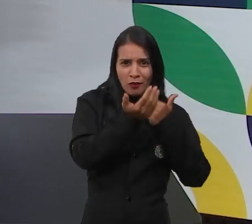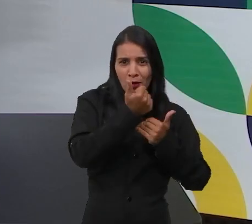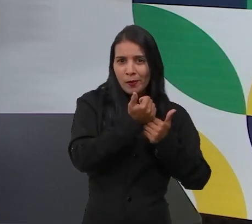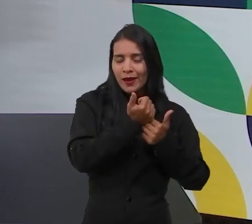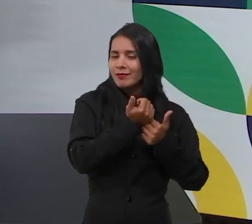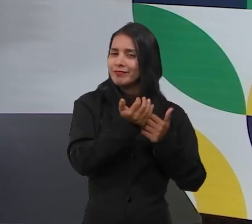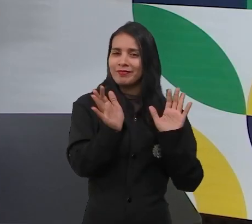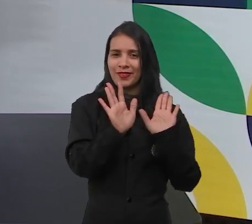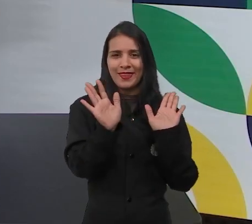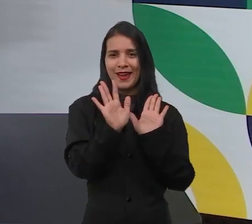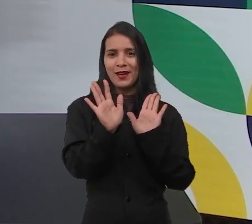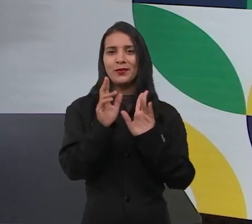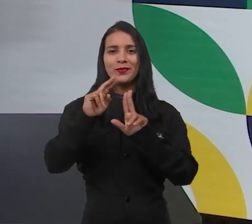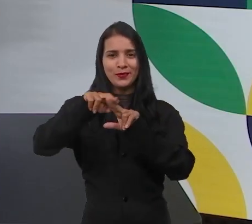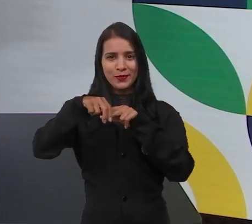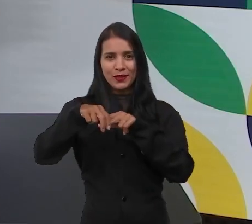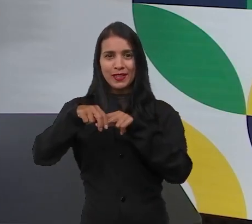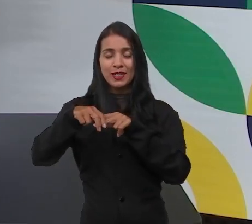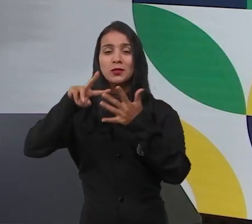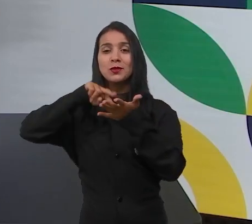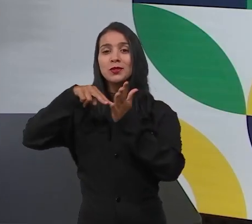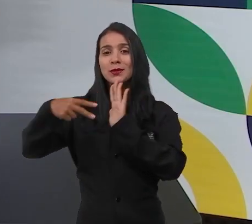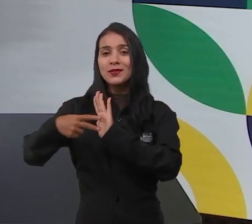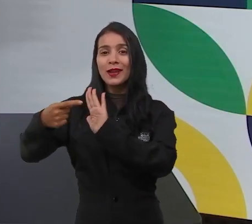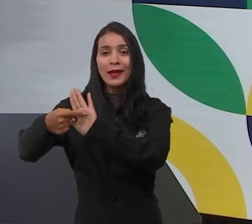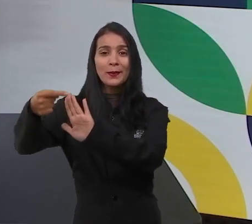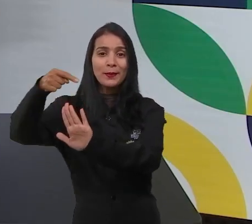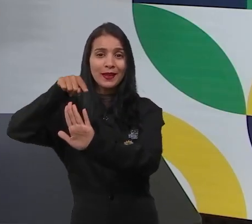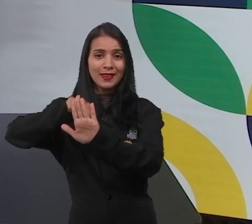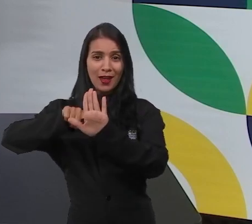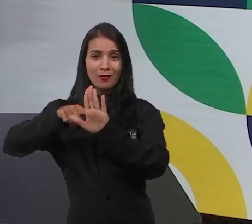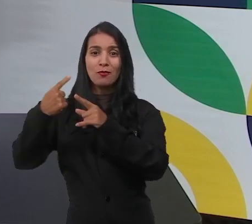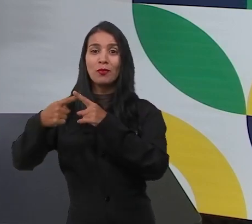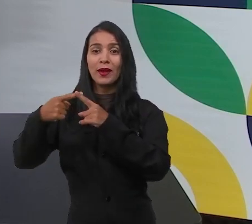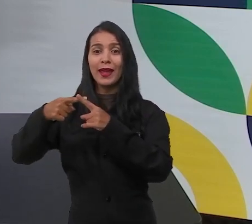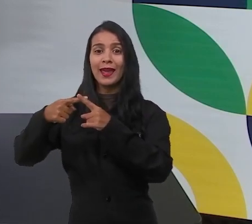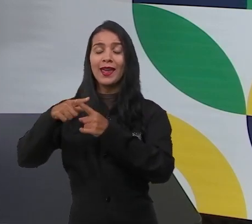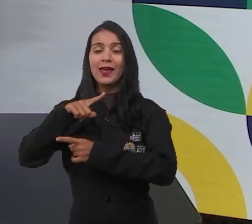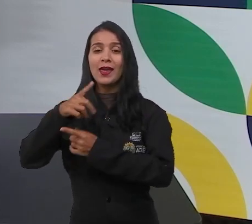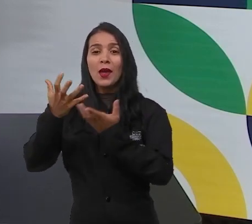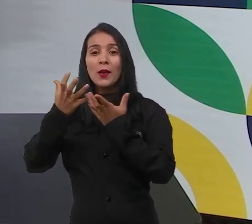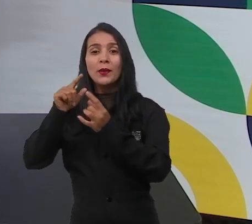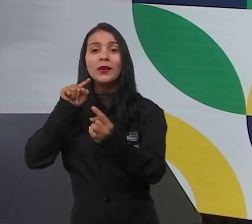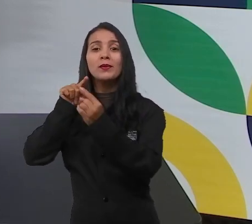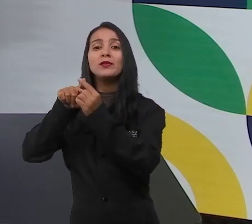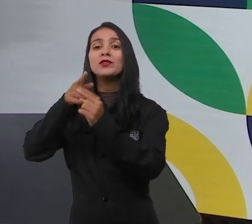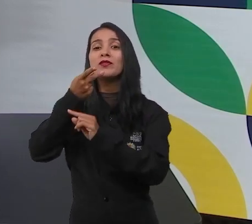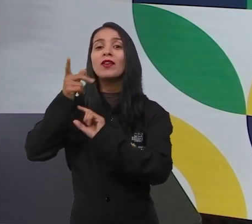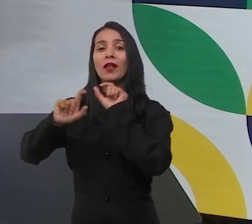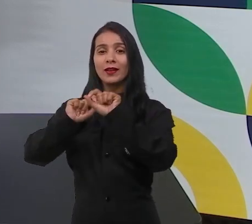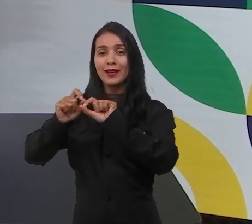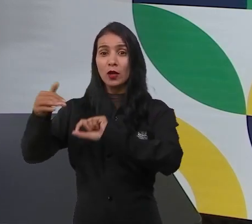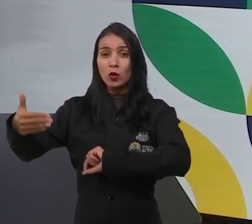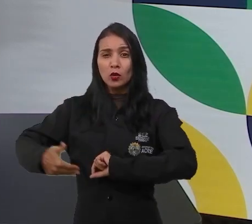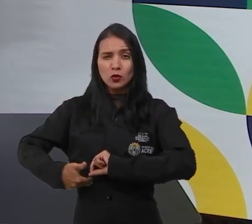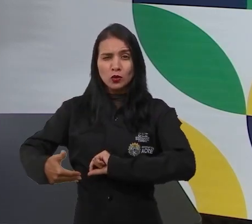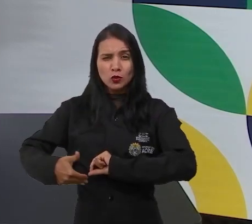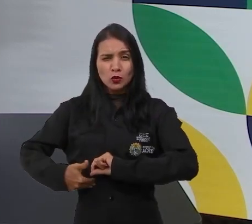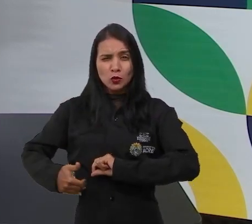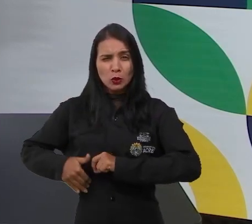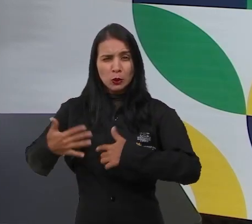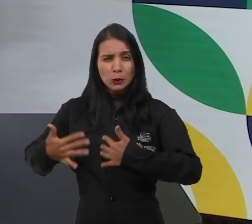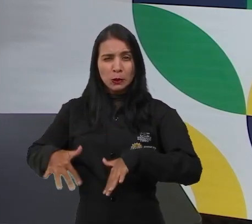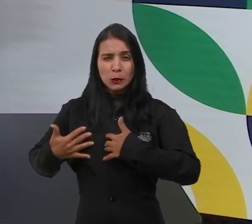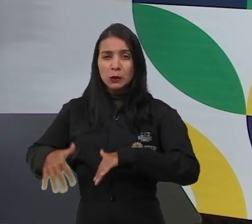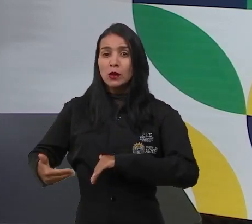pessoal? Ele está querendo dizer que ele tem muitíssima fome, tá? Ele tem uma fome